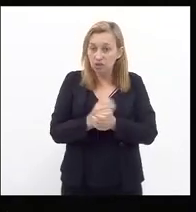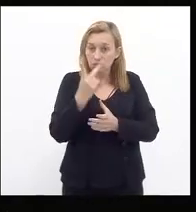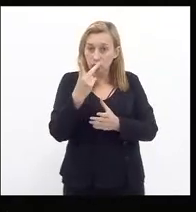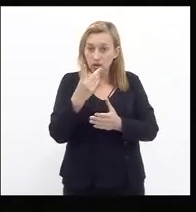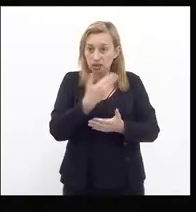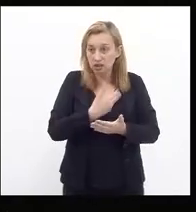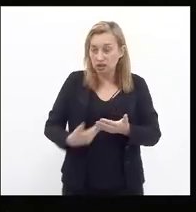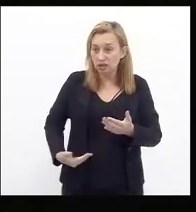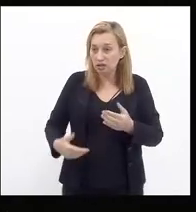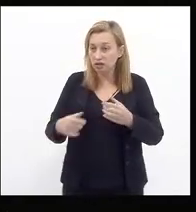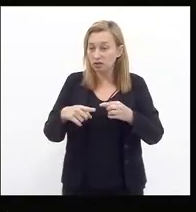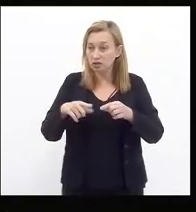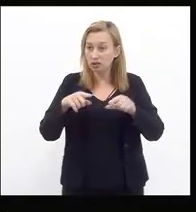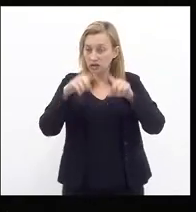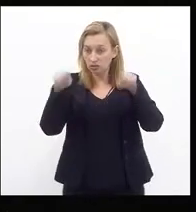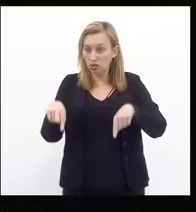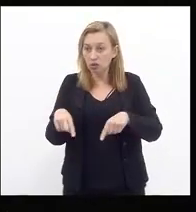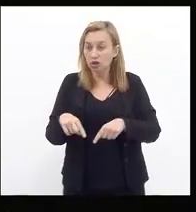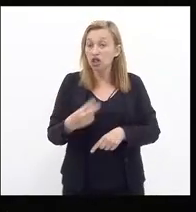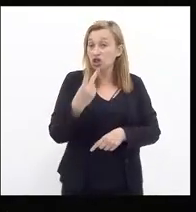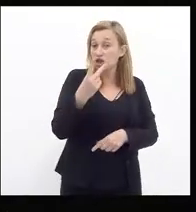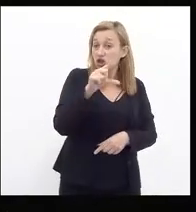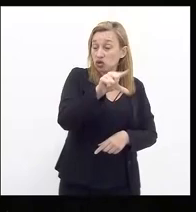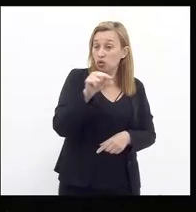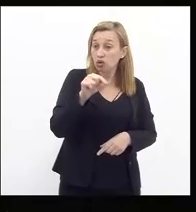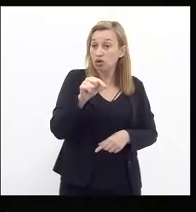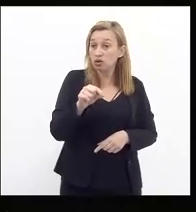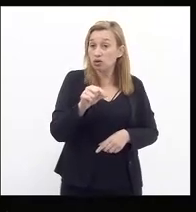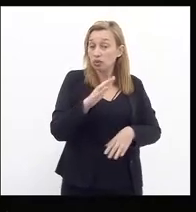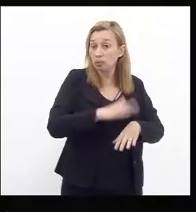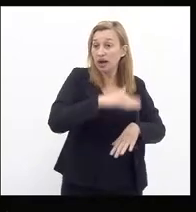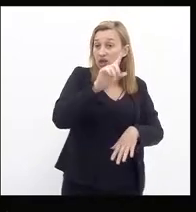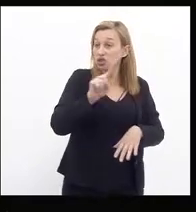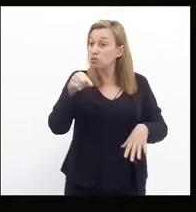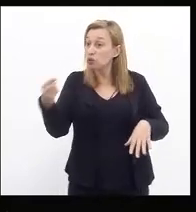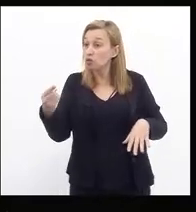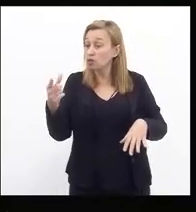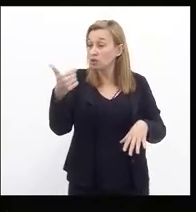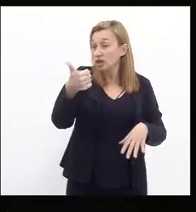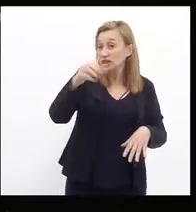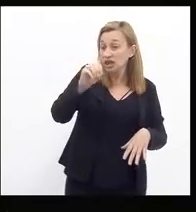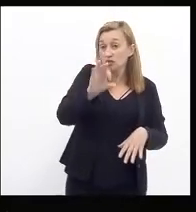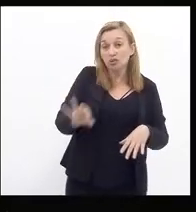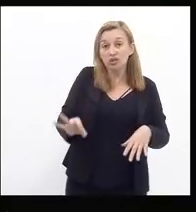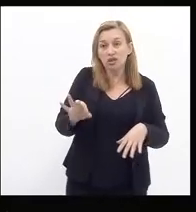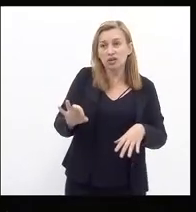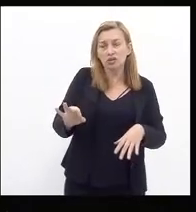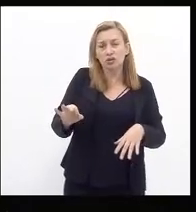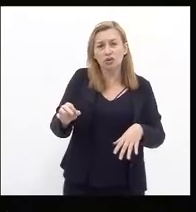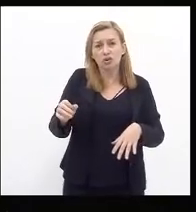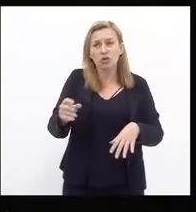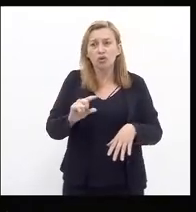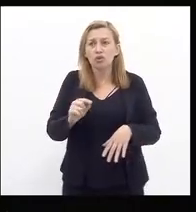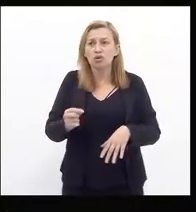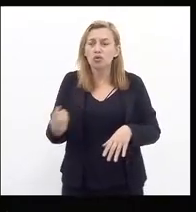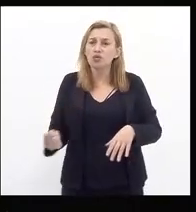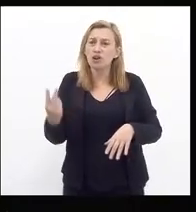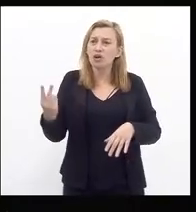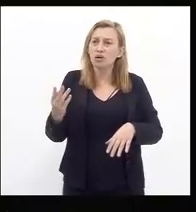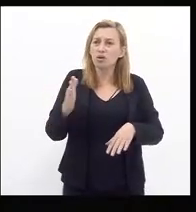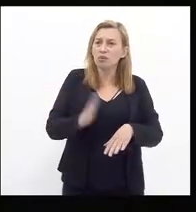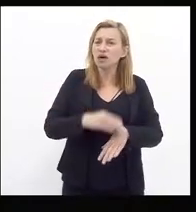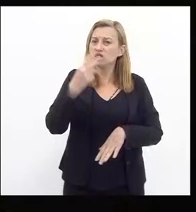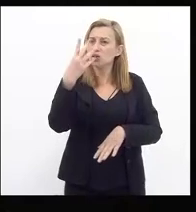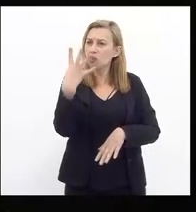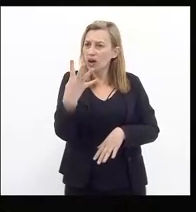servidores públicos vai ser escolhido maior e o outro vai ficar com 10 por cento do valor acima de 4 salários